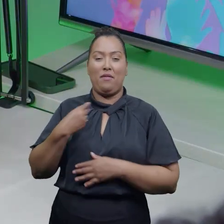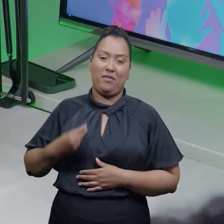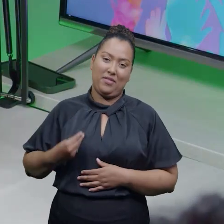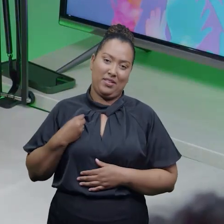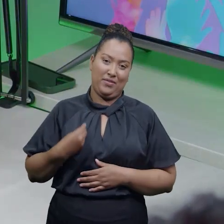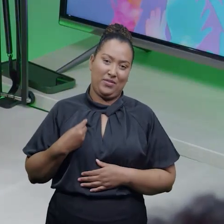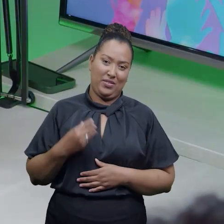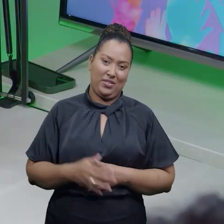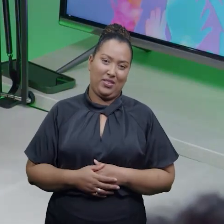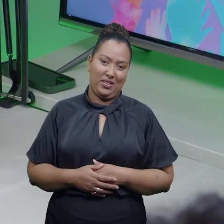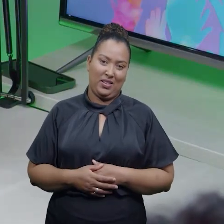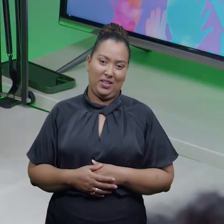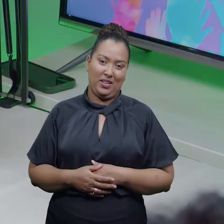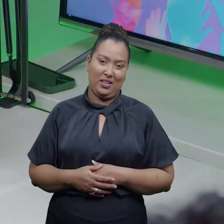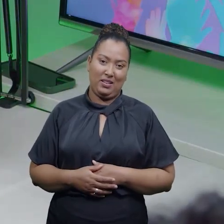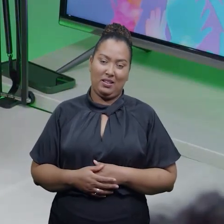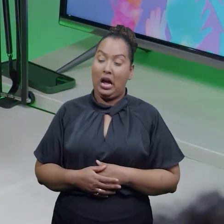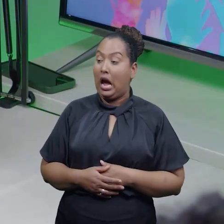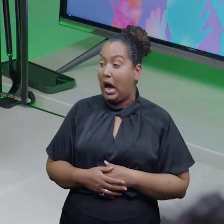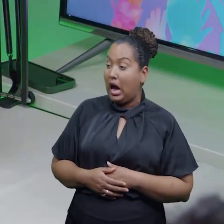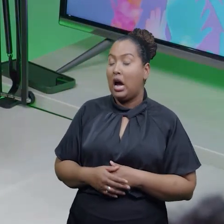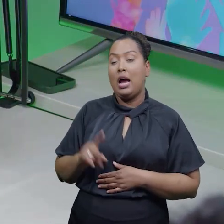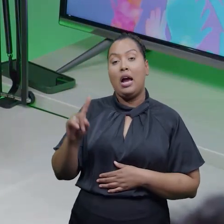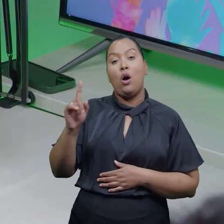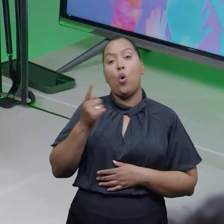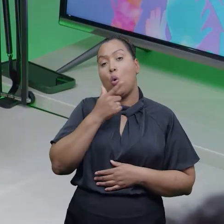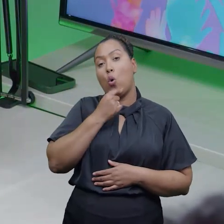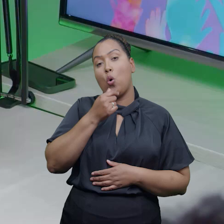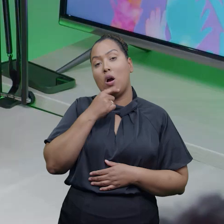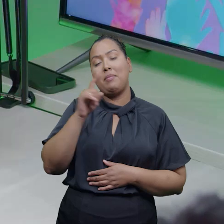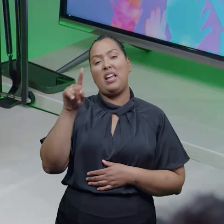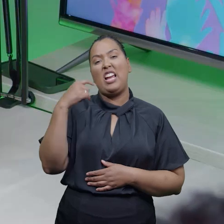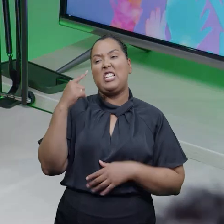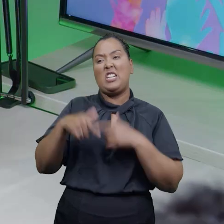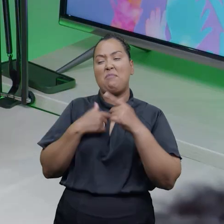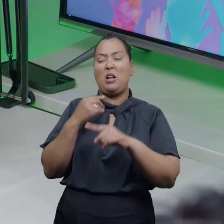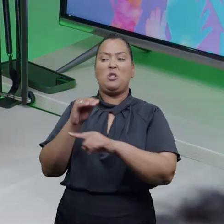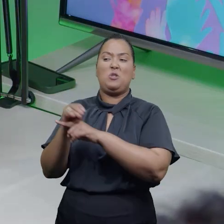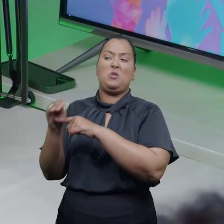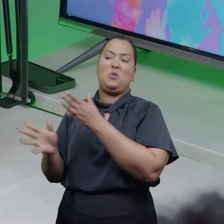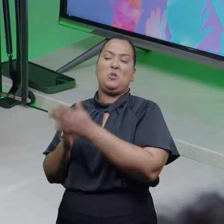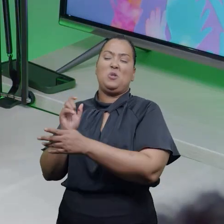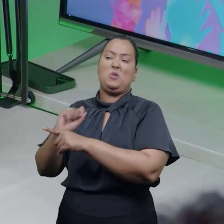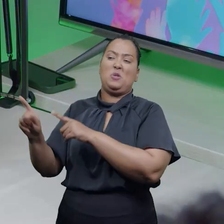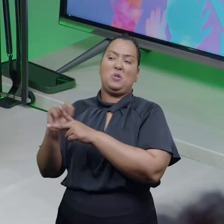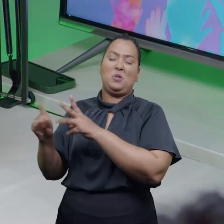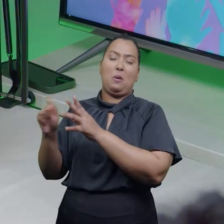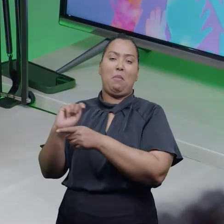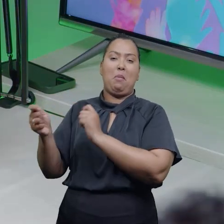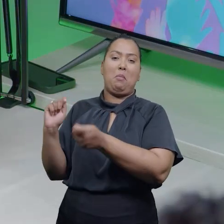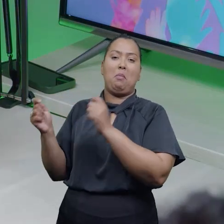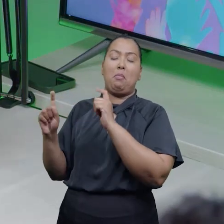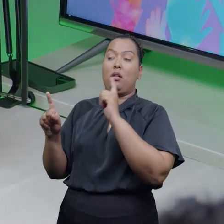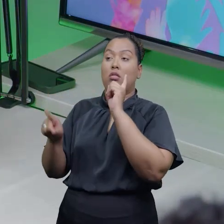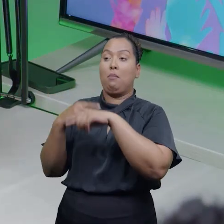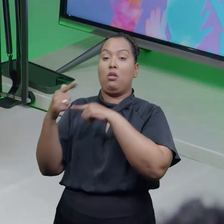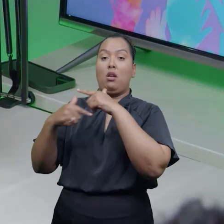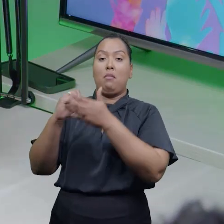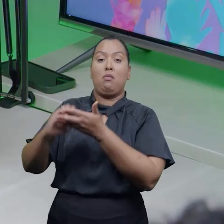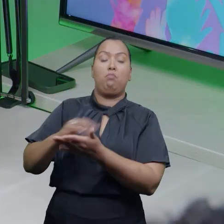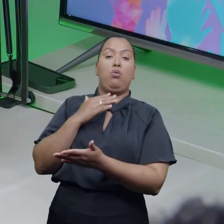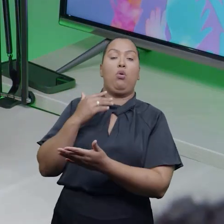masculina, aquele homem que ali sempre foi o provedor da casa, ele de repente perde o emprego, ele não consegue